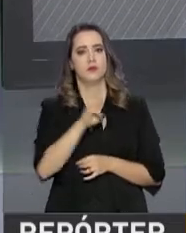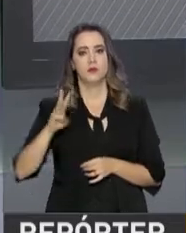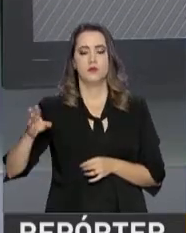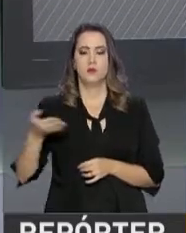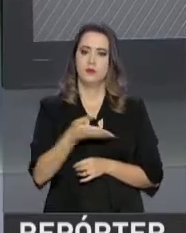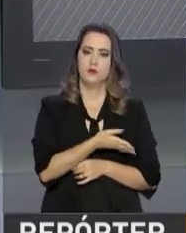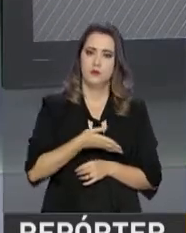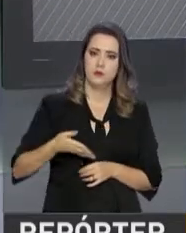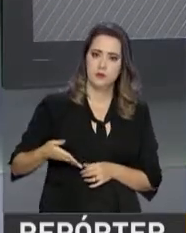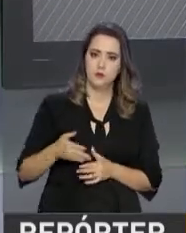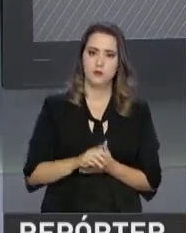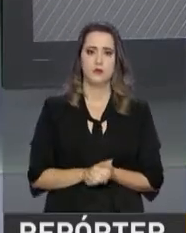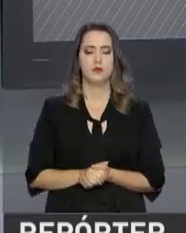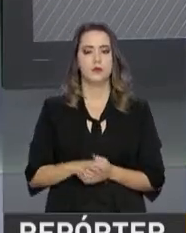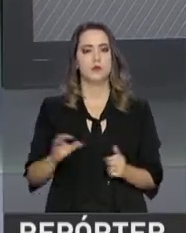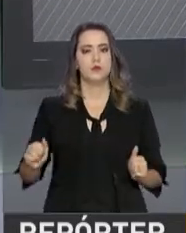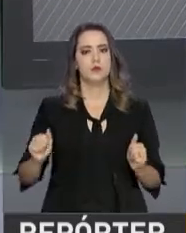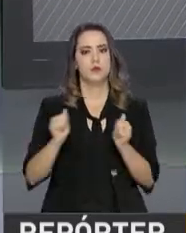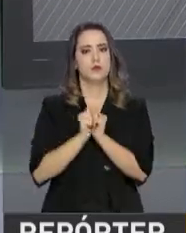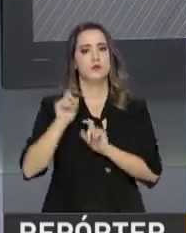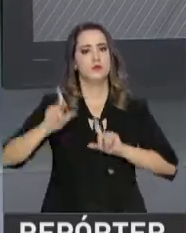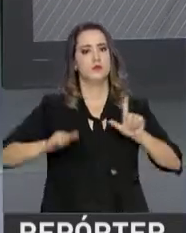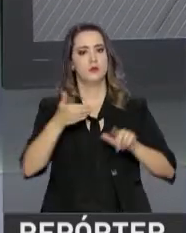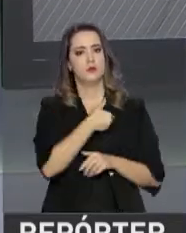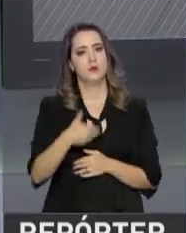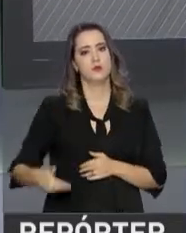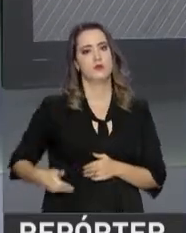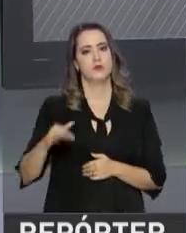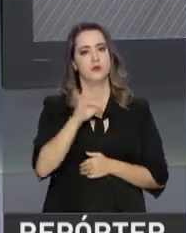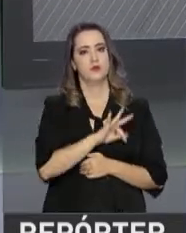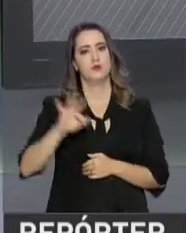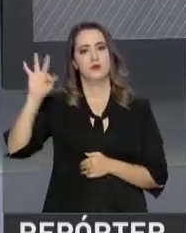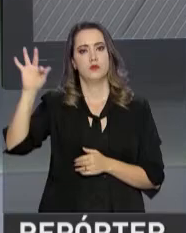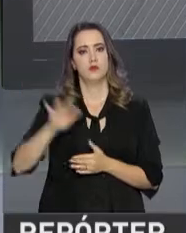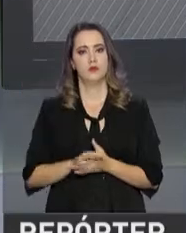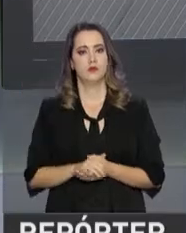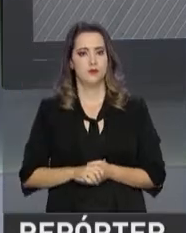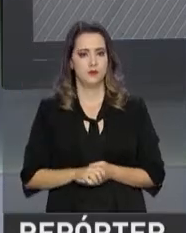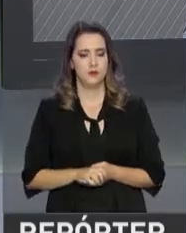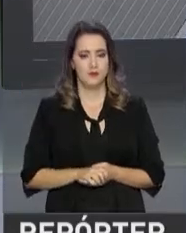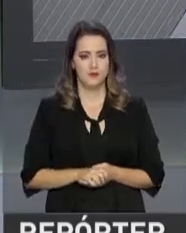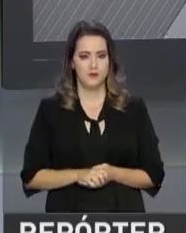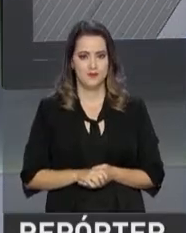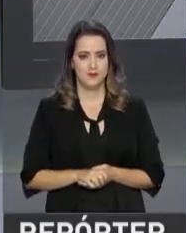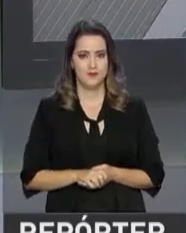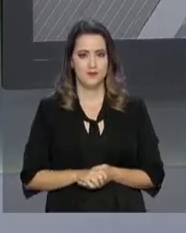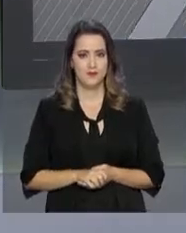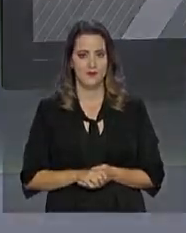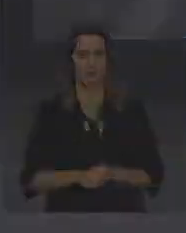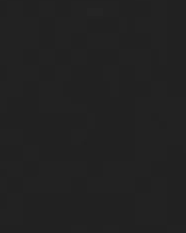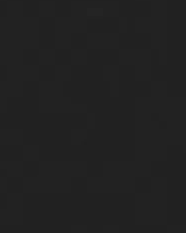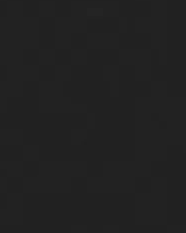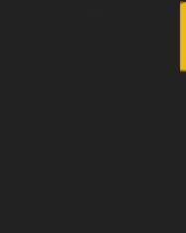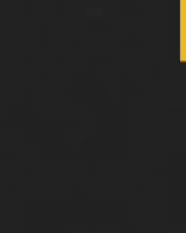na página do ibge na internet continue com a gente aqui na nbr a tv do governo federal